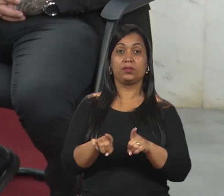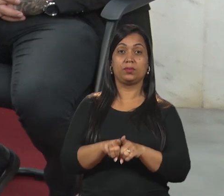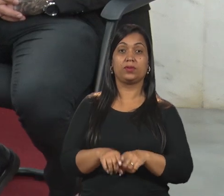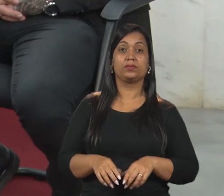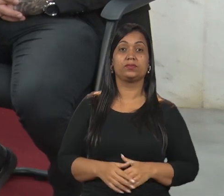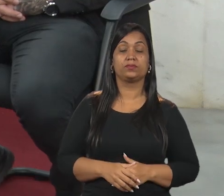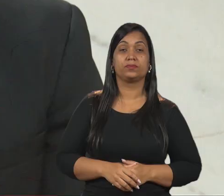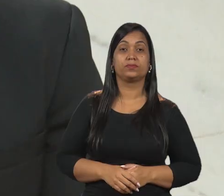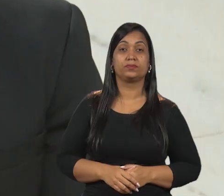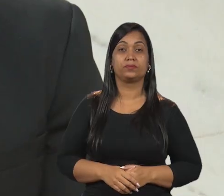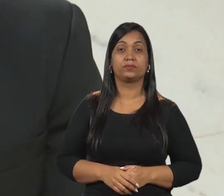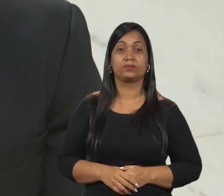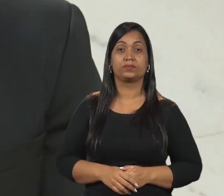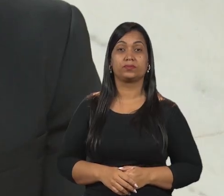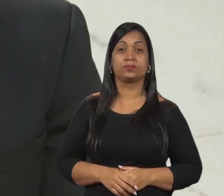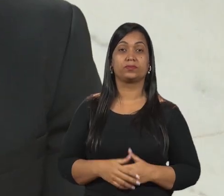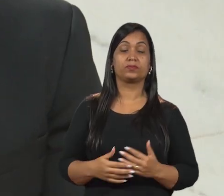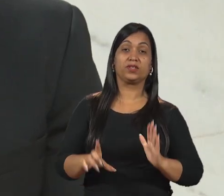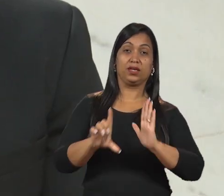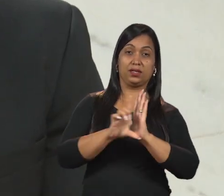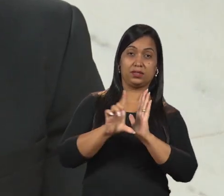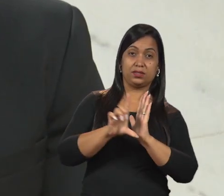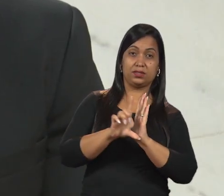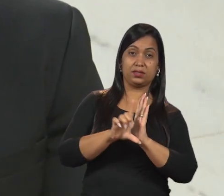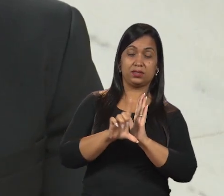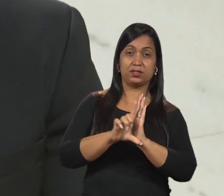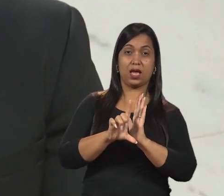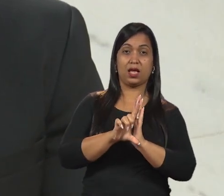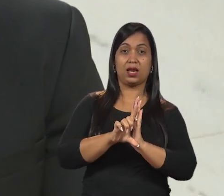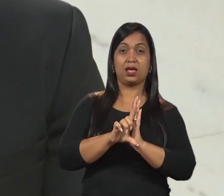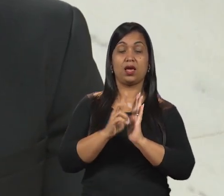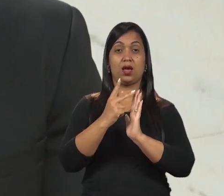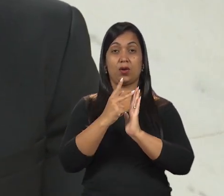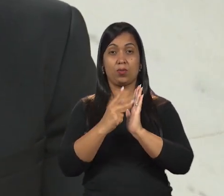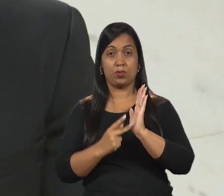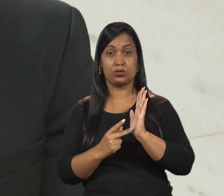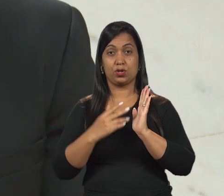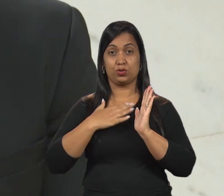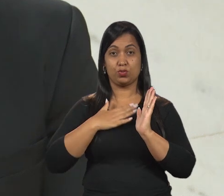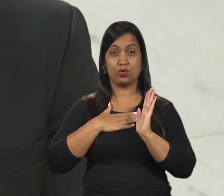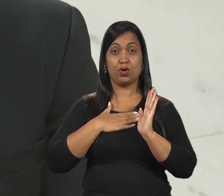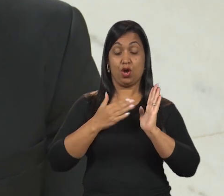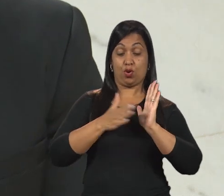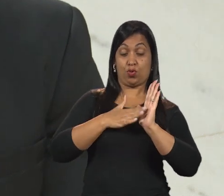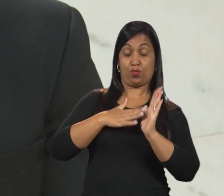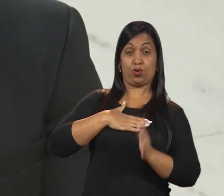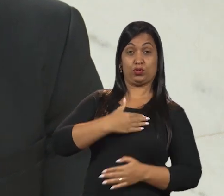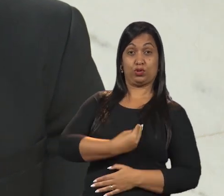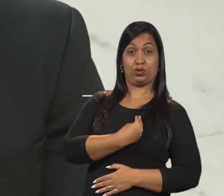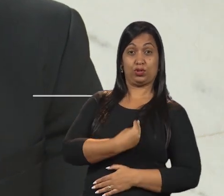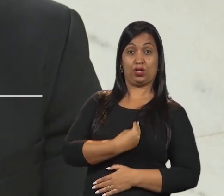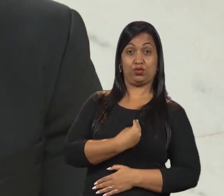sofri essa lei, eu falo que é mais que um projeto meu, é um propósito da minha vida, né, de trabalhar